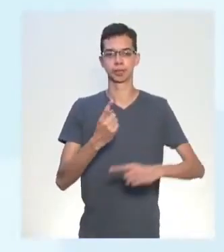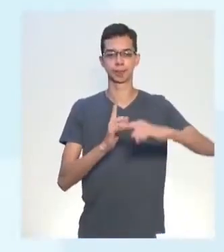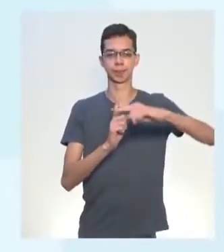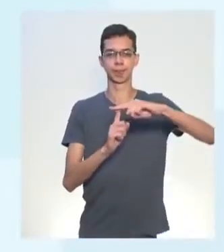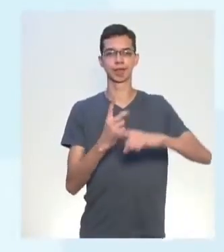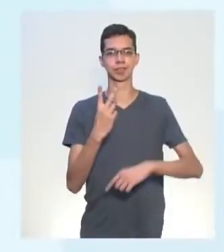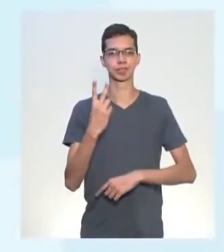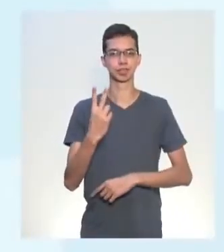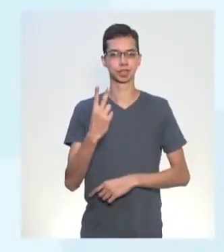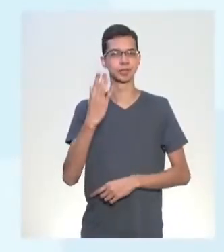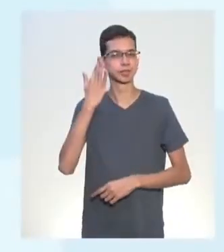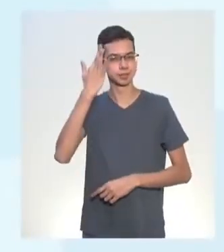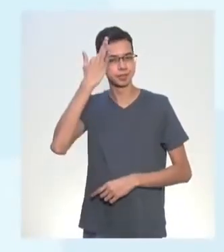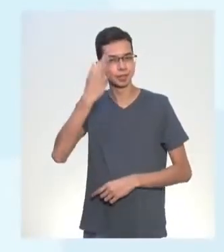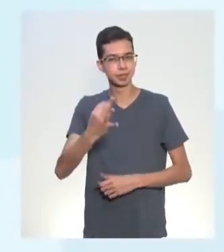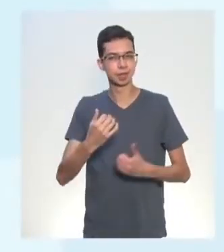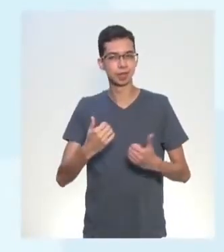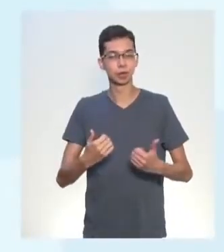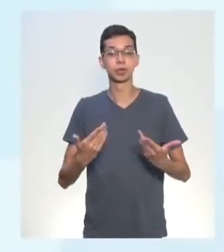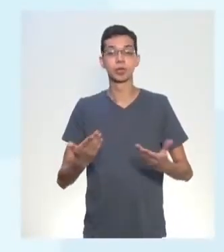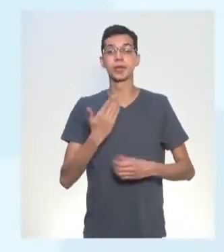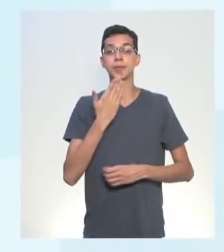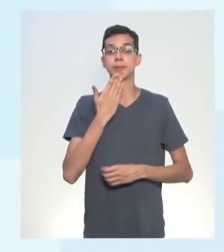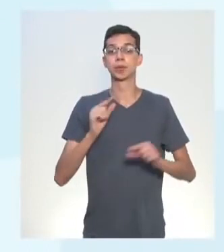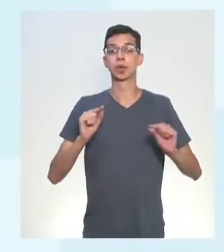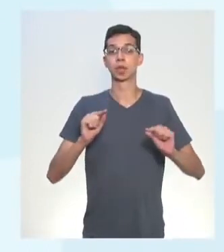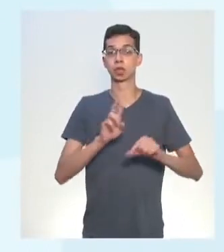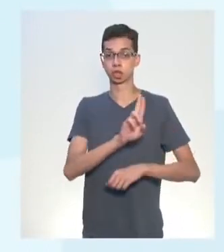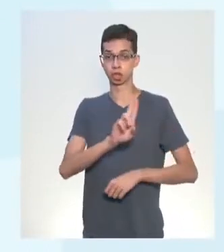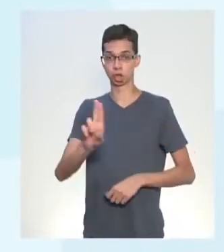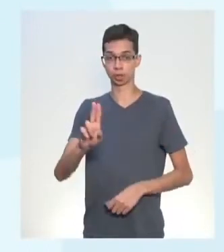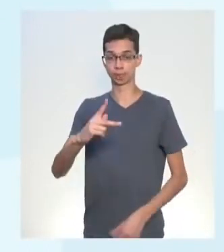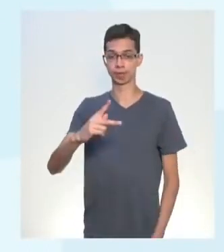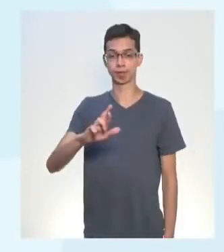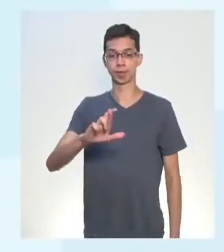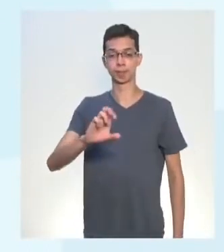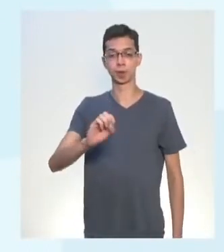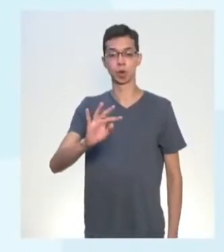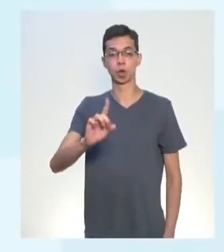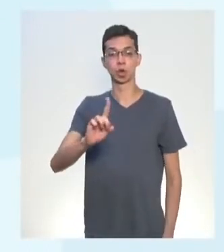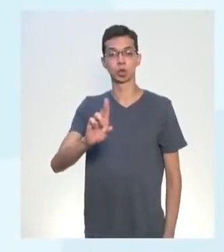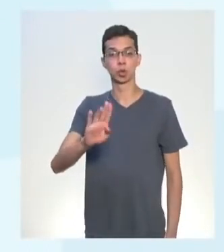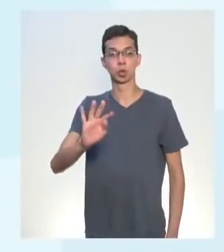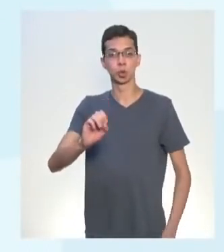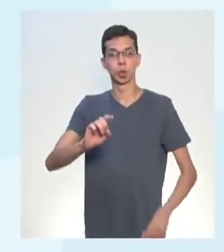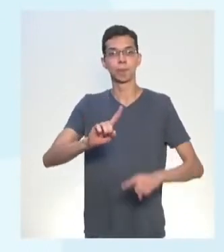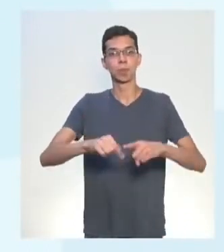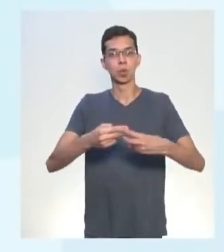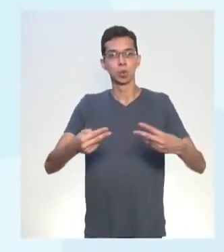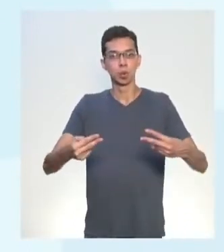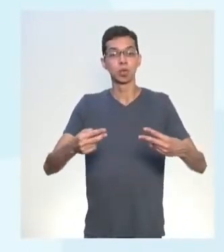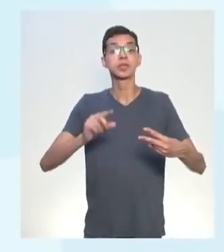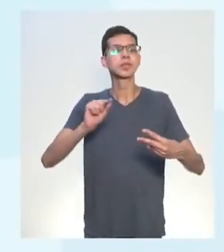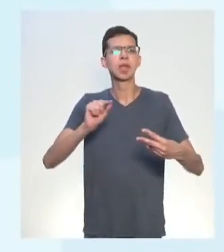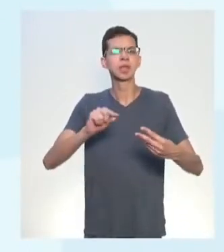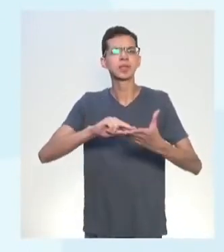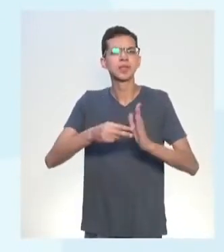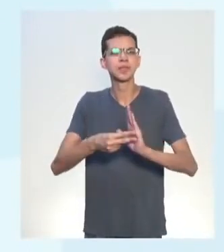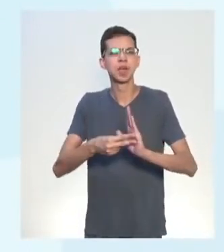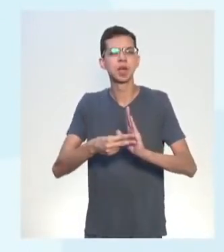exercício pede o produto, né? Produto quer dizer multiplicação, de 3 números consecutivos. Então, basta